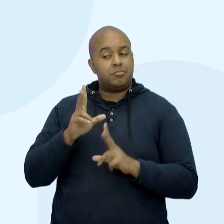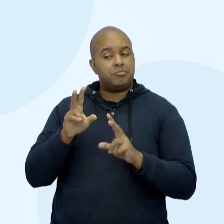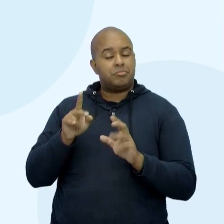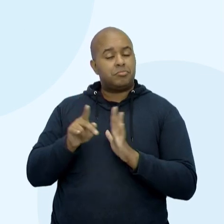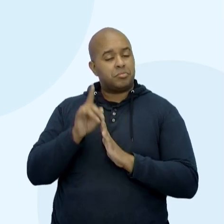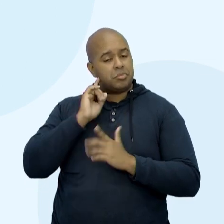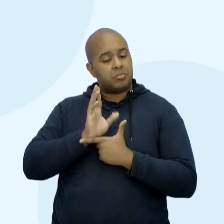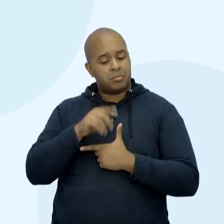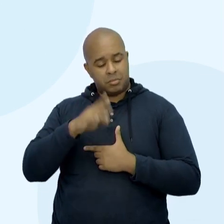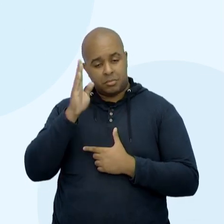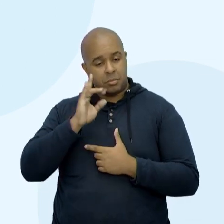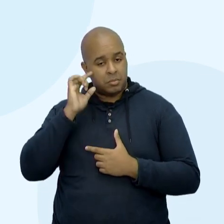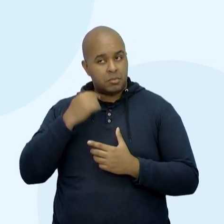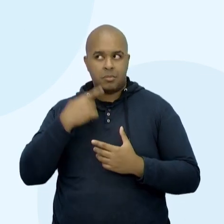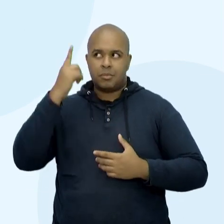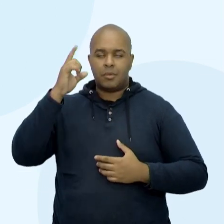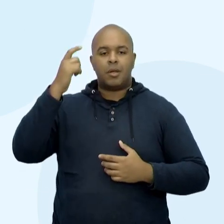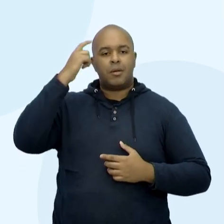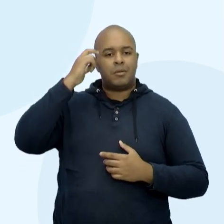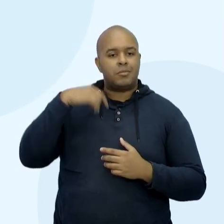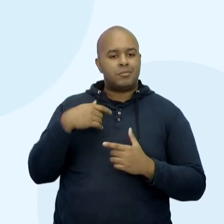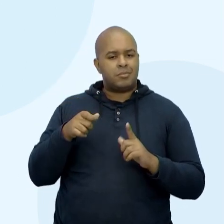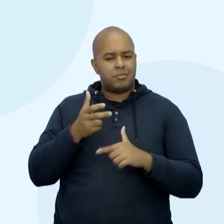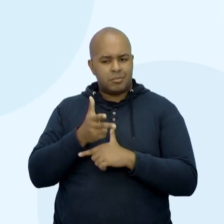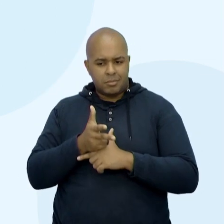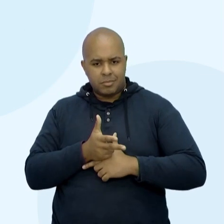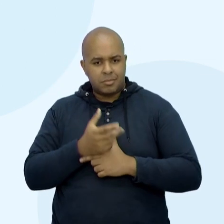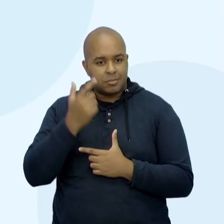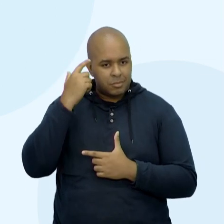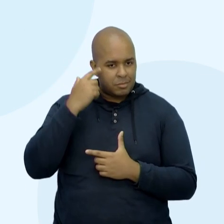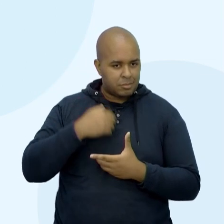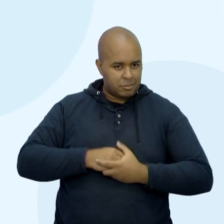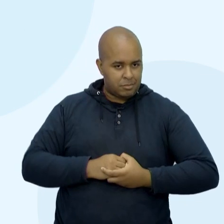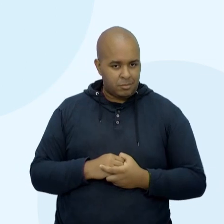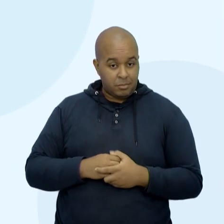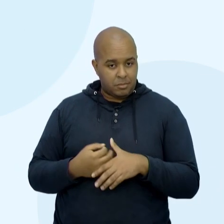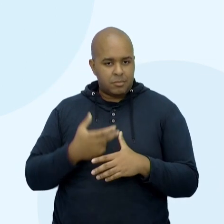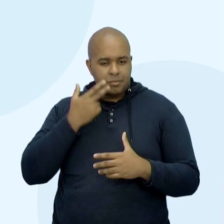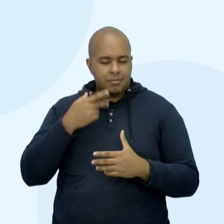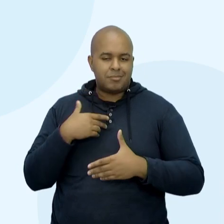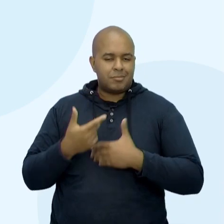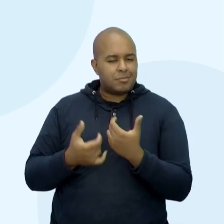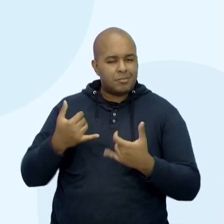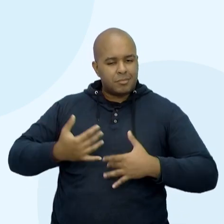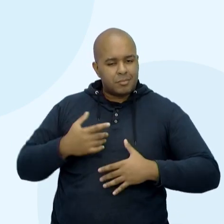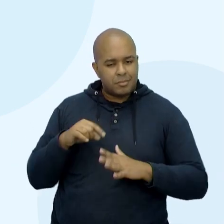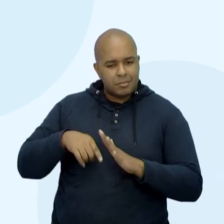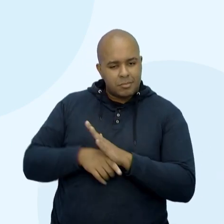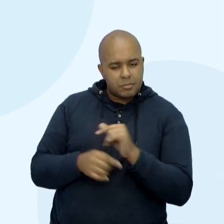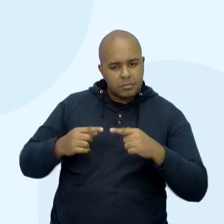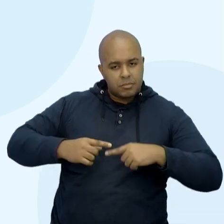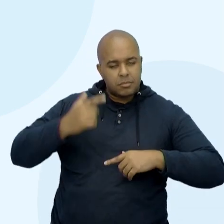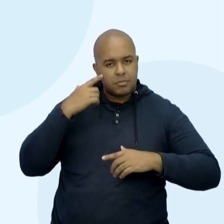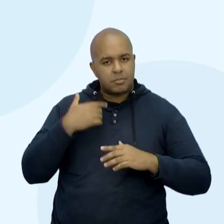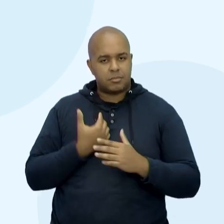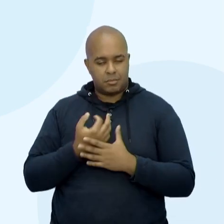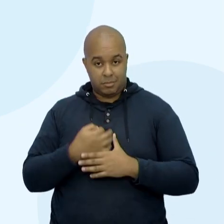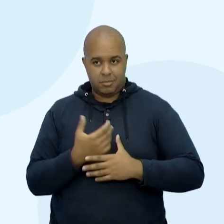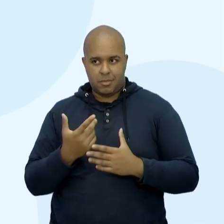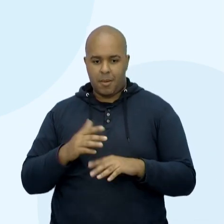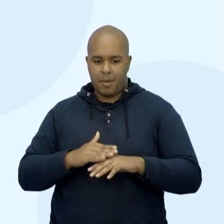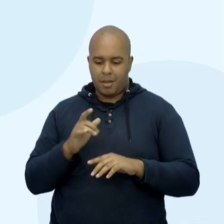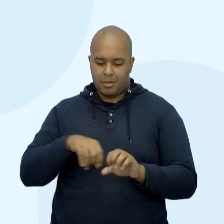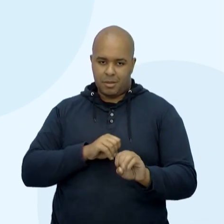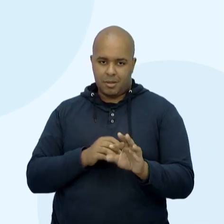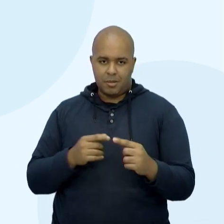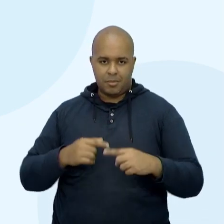cinema brasileiro, uma ideia na cabeça, uma câmera na mão. Tá bom? E aprofundamos um pouquinho, mas aprofundaremos muito mais nessa